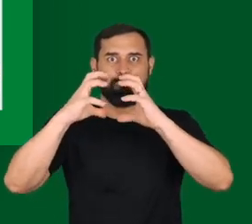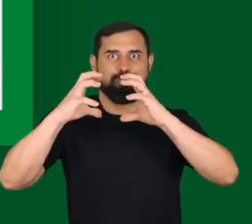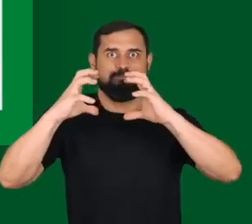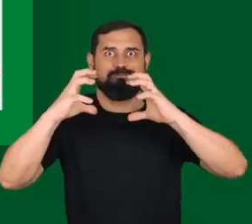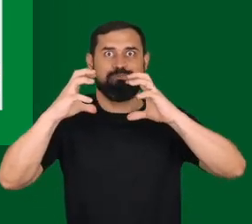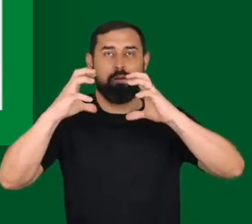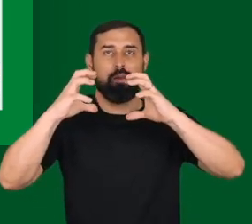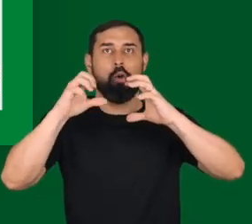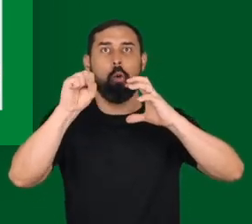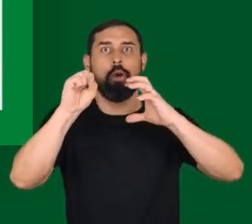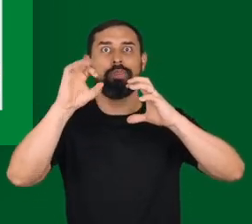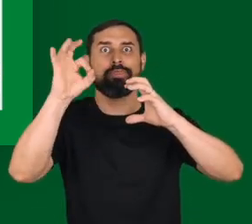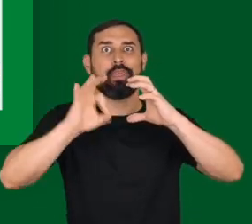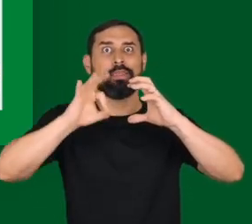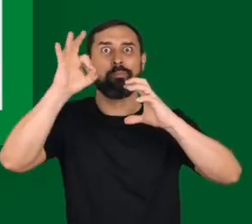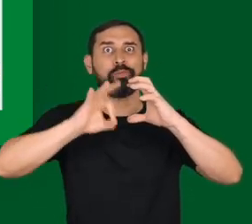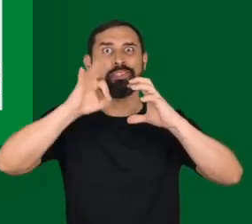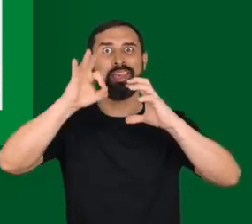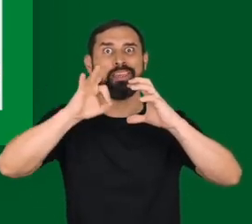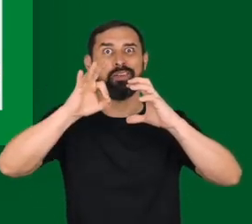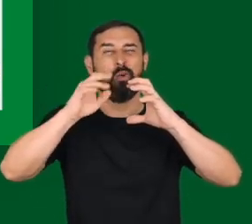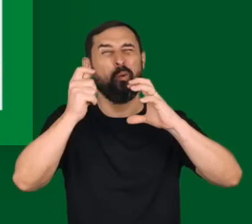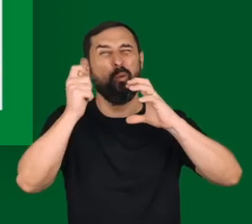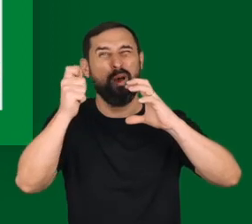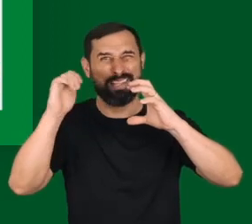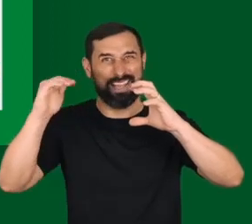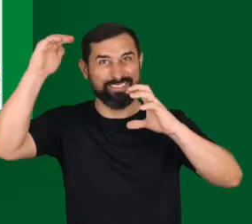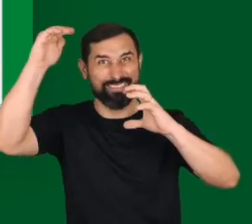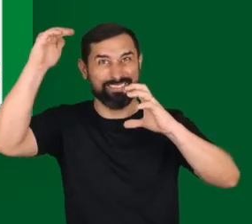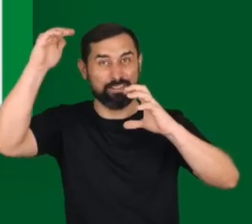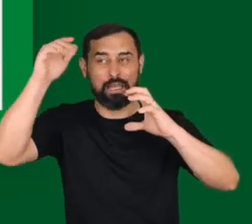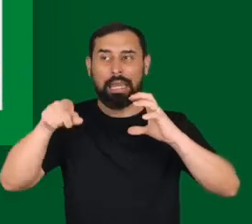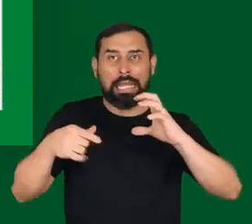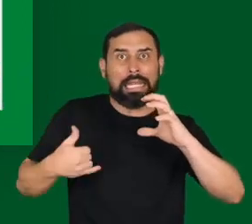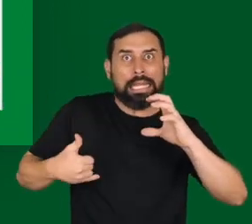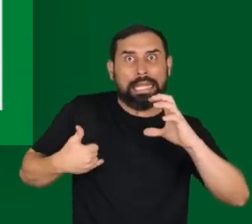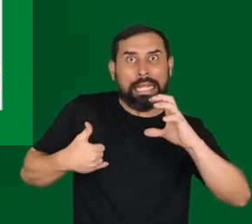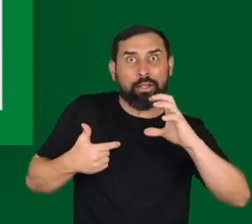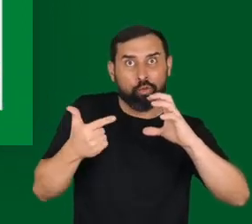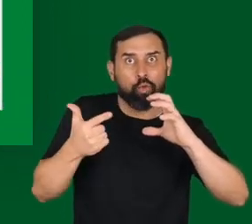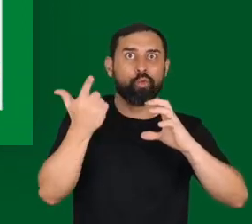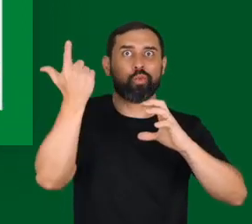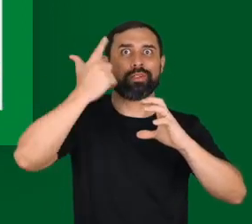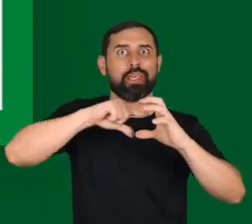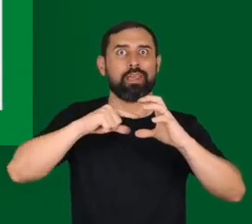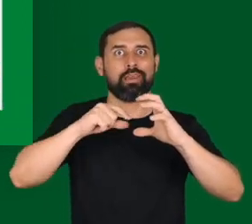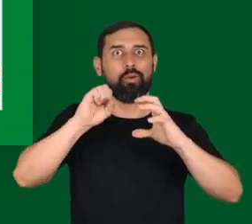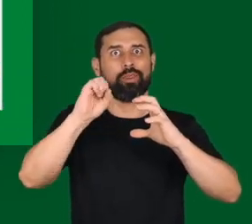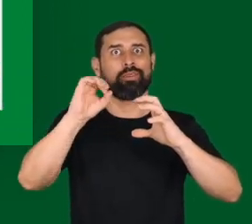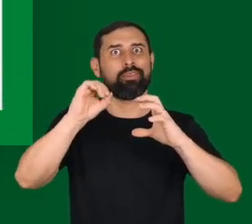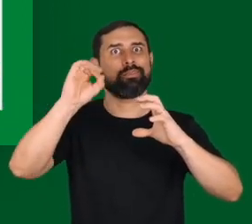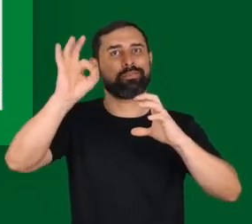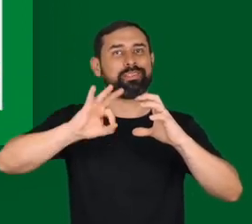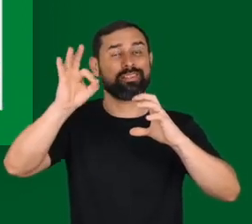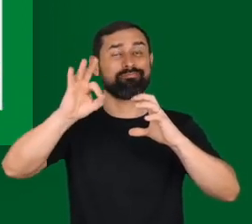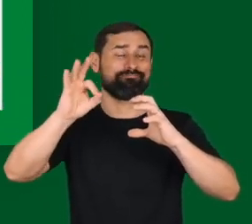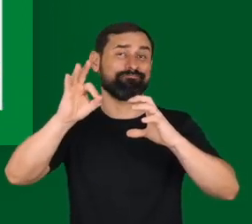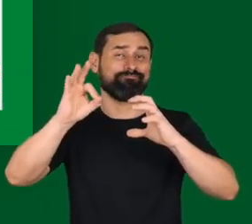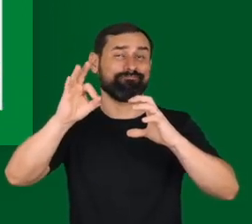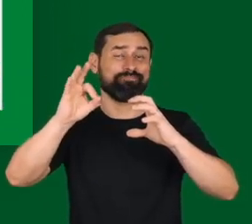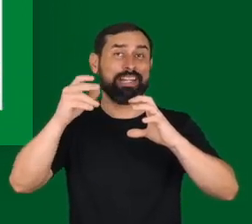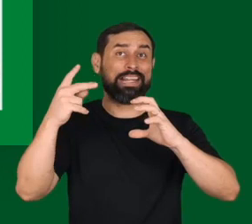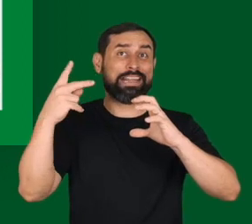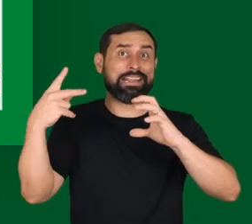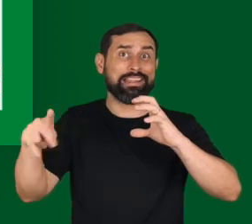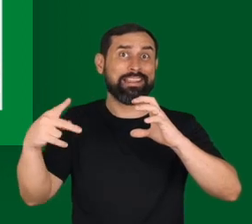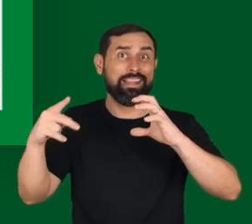atinge 80% do tamanho do cérebro do adulto por volta de 2 anos. Por isso que essa região cefálica ela é tão desproporcional ao tamanho